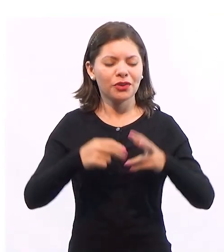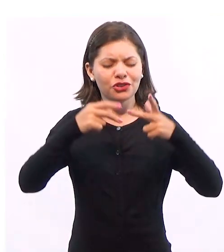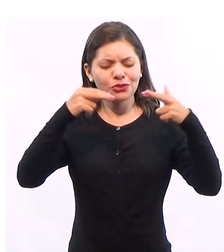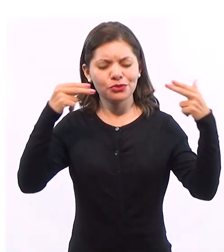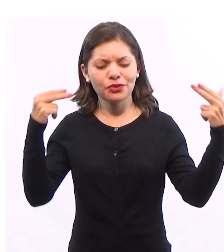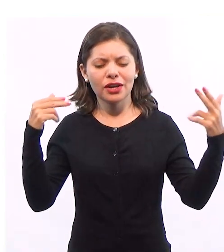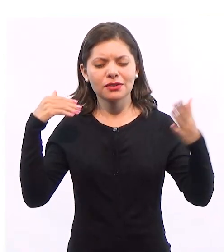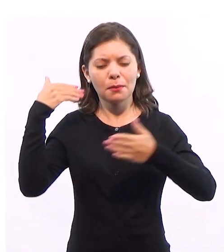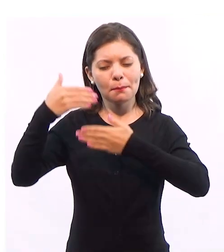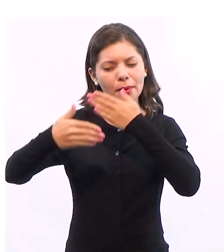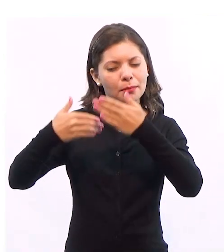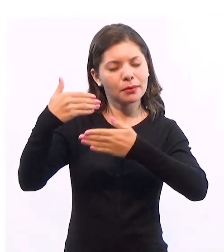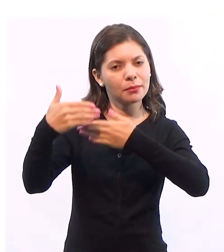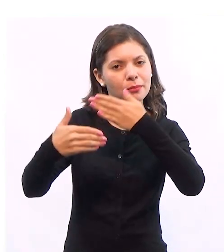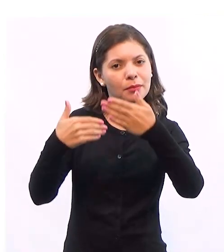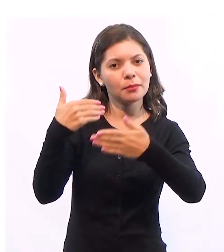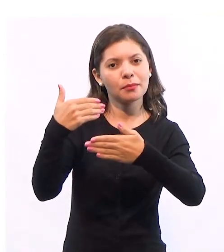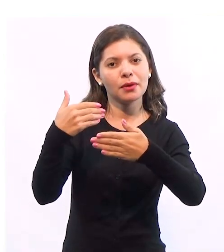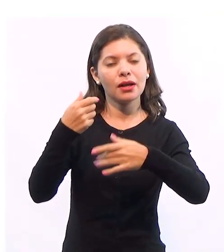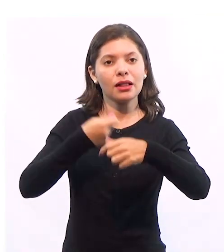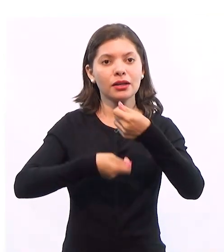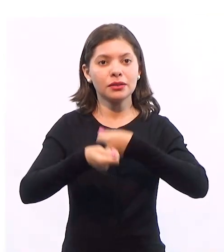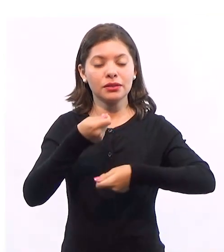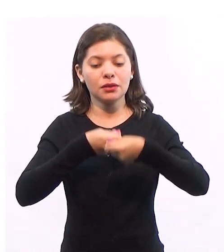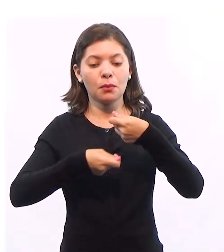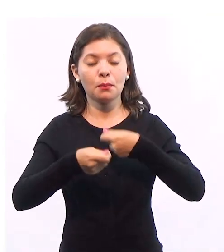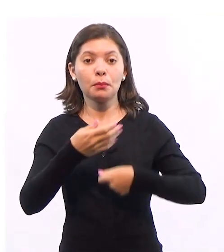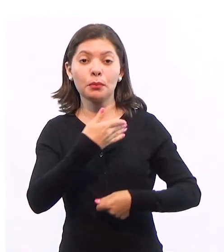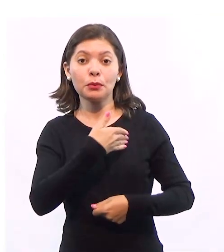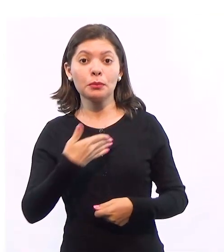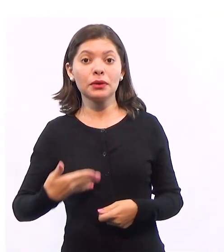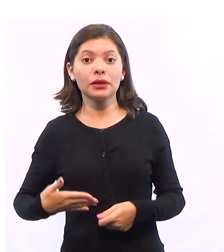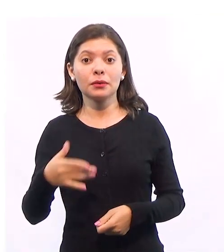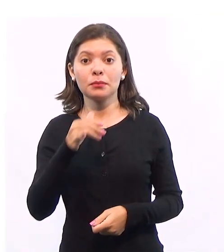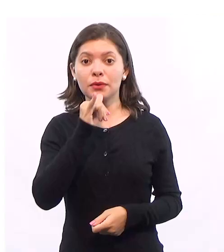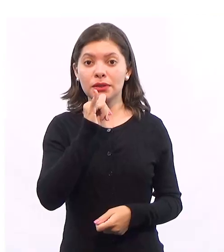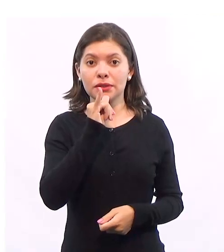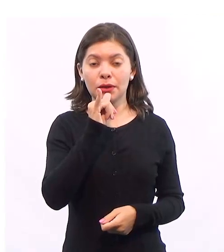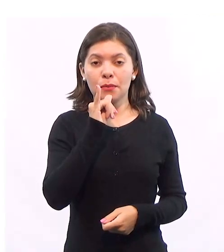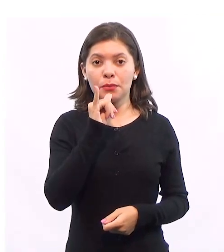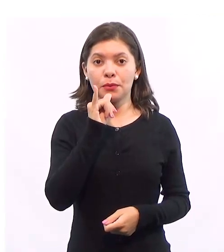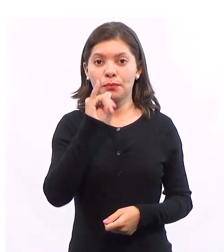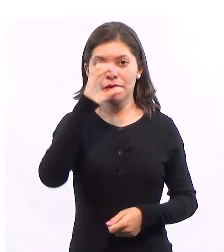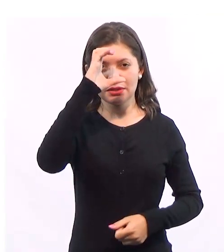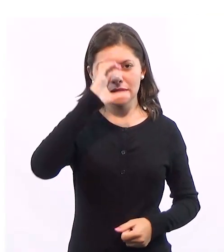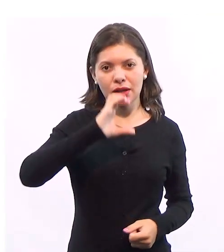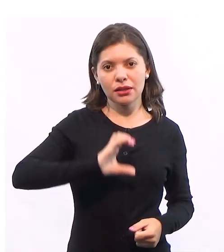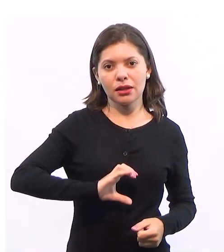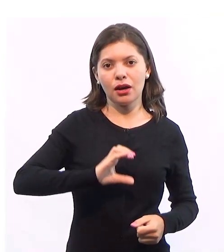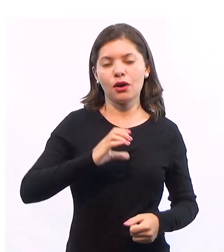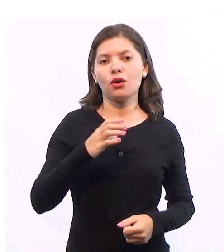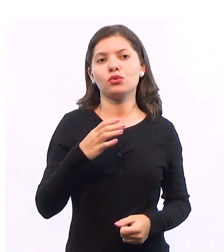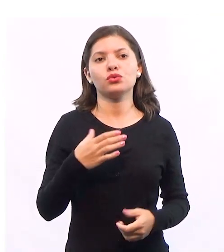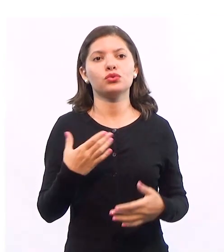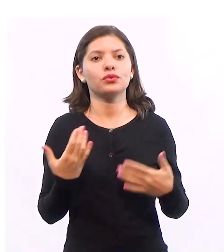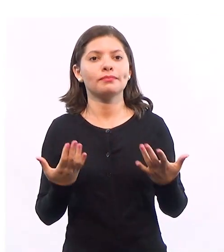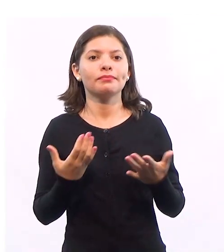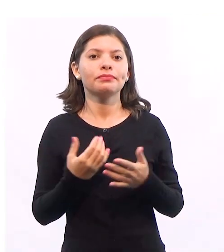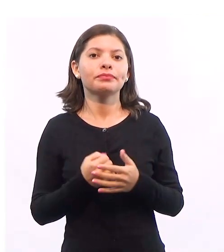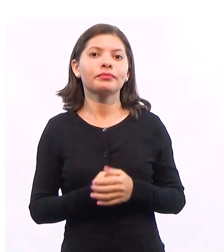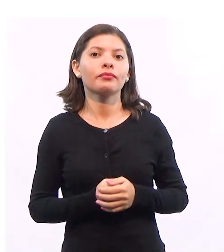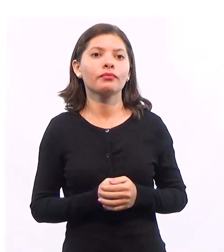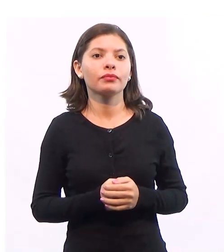nos mais diversos processos, tá? Na administração pública, por exemplo, ó, cidadãos e demais